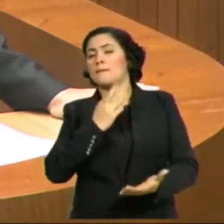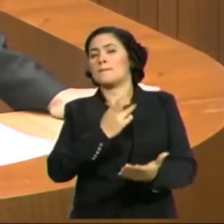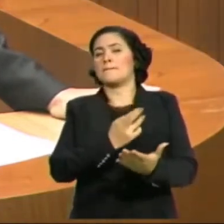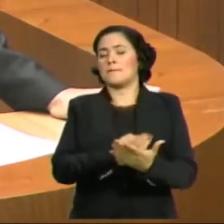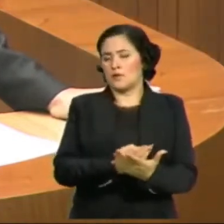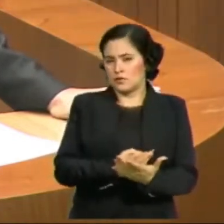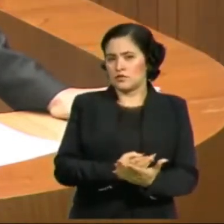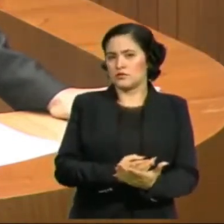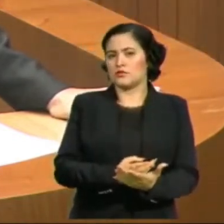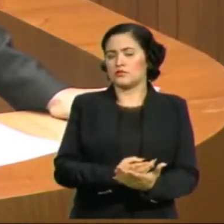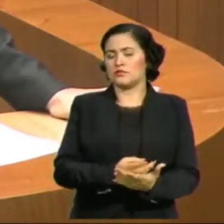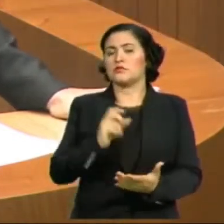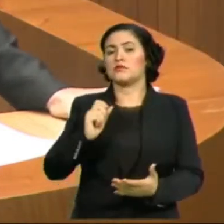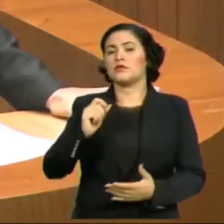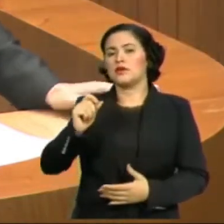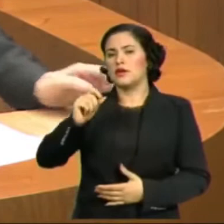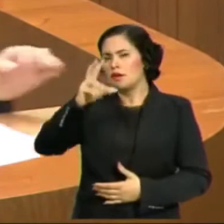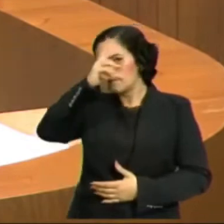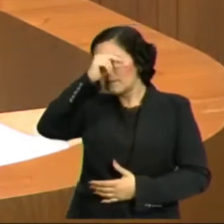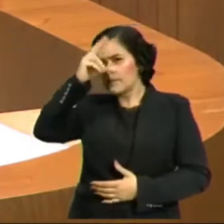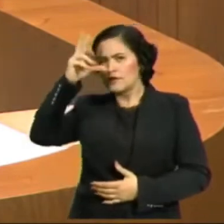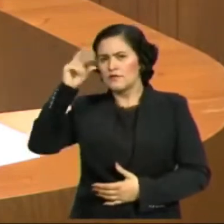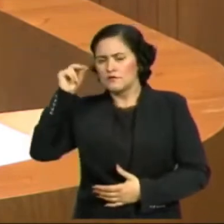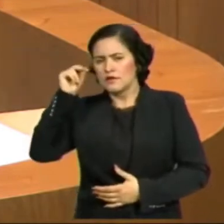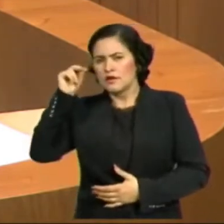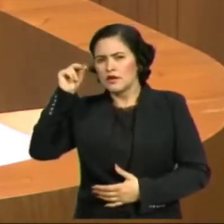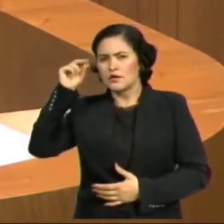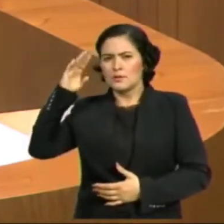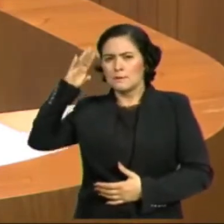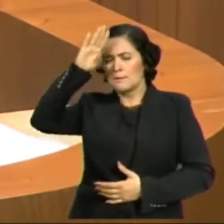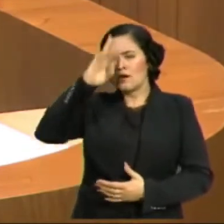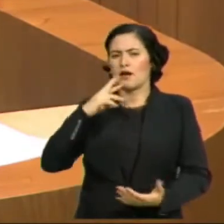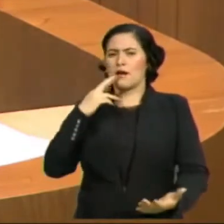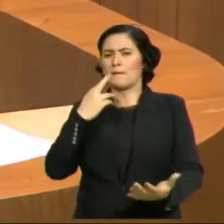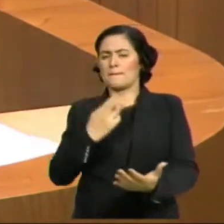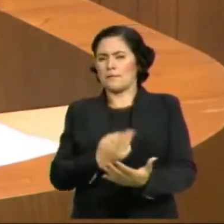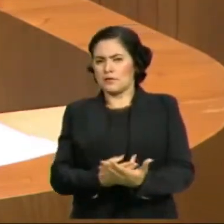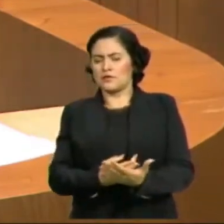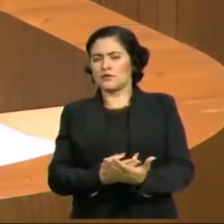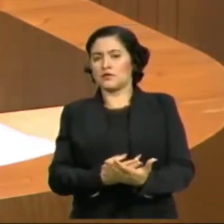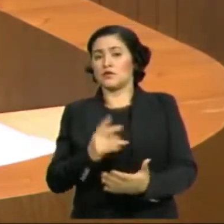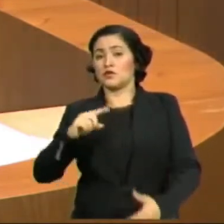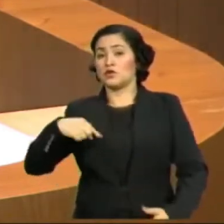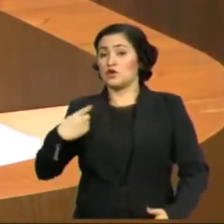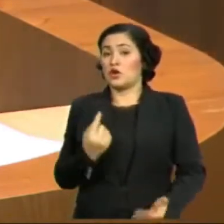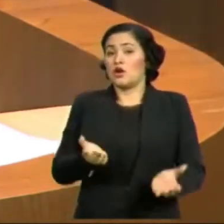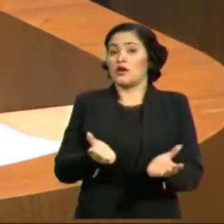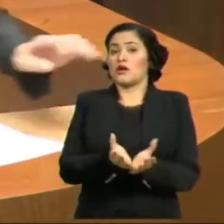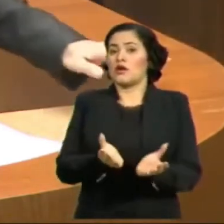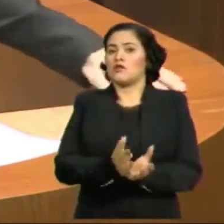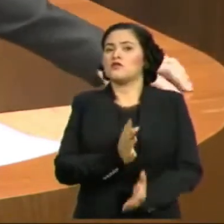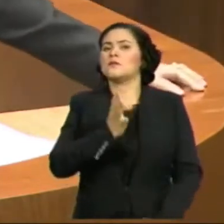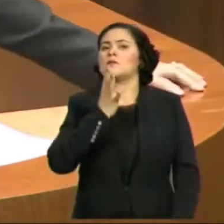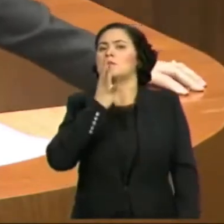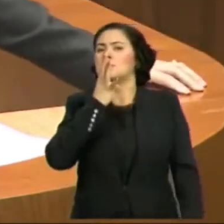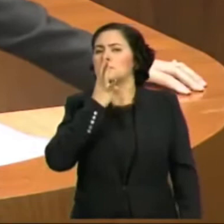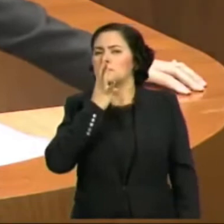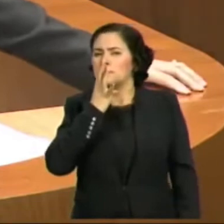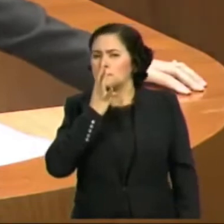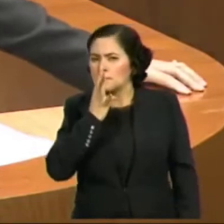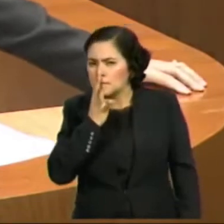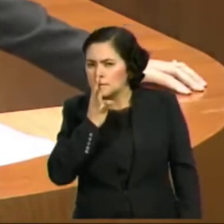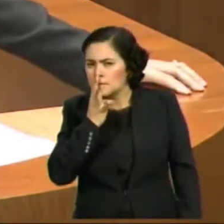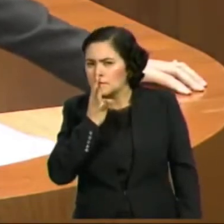prefeito Eduardo Braide. Nós, os evangélicos cristãos, vamos acompanhar qual